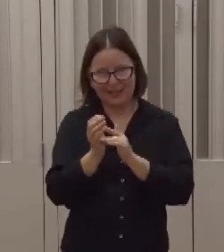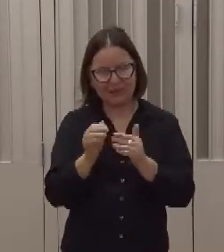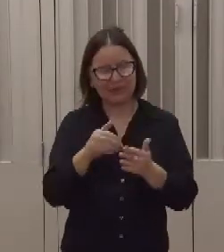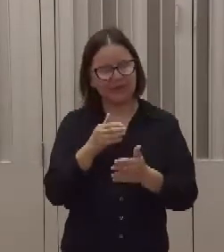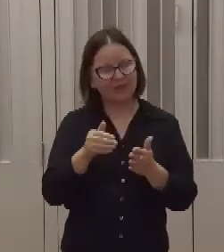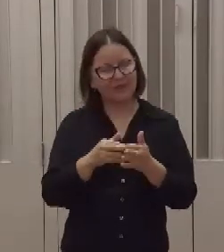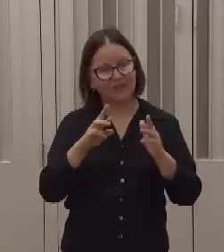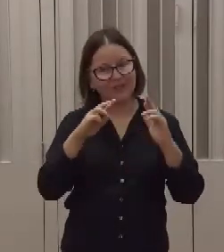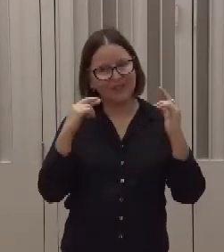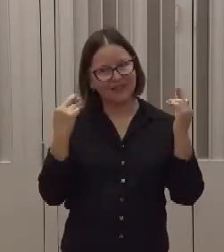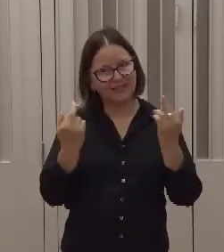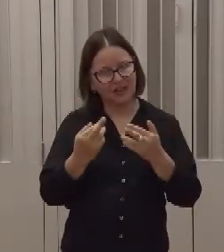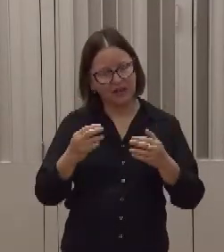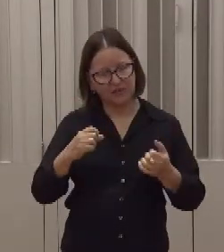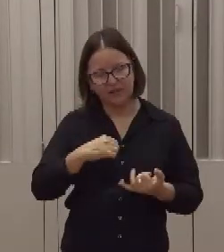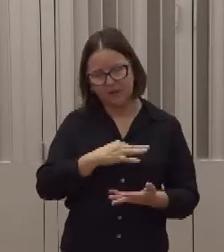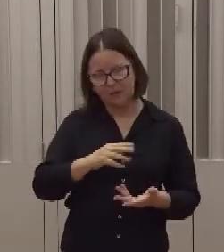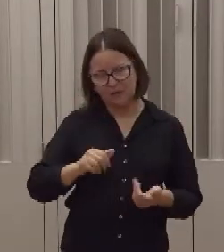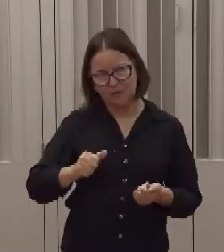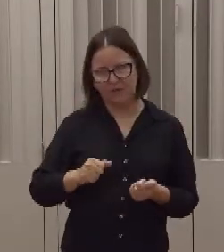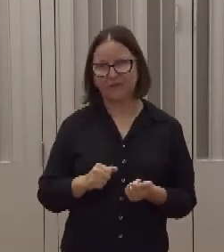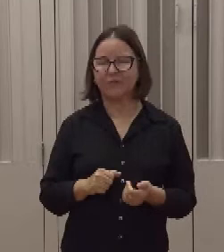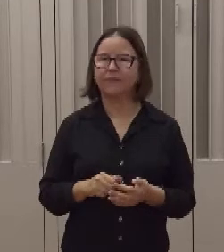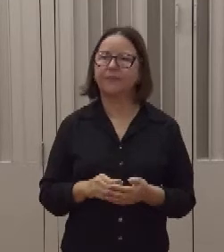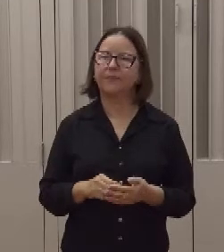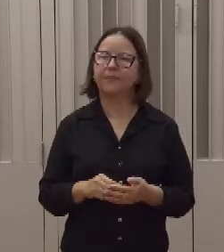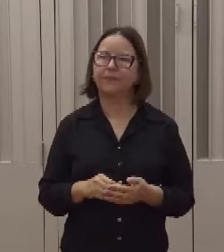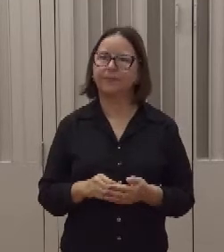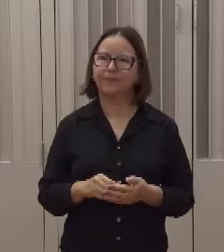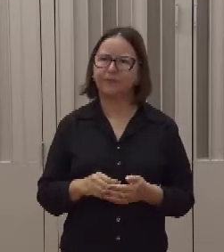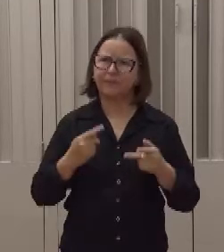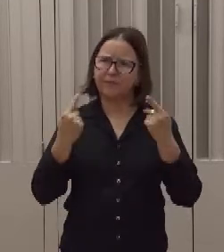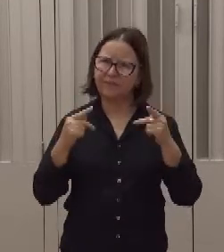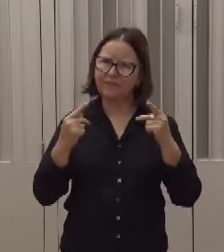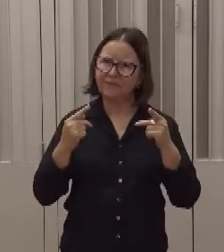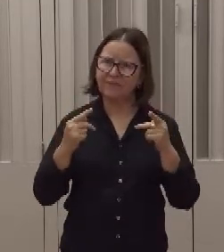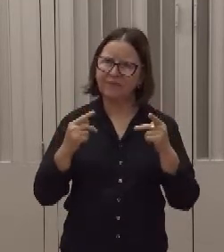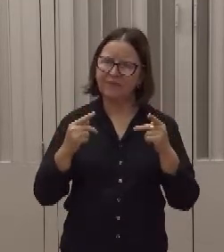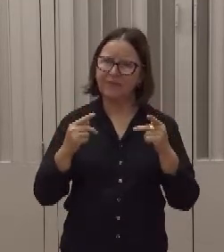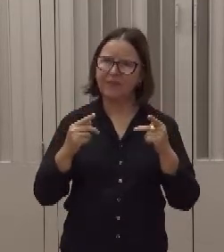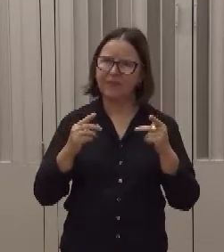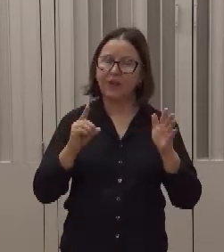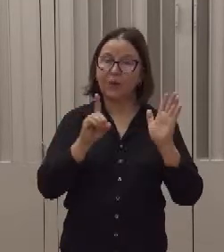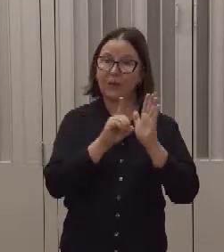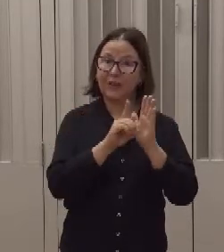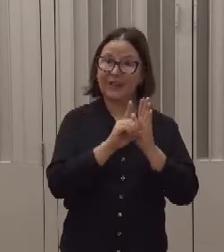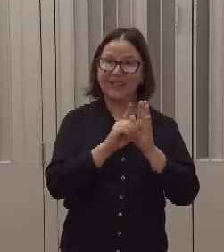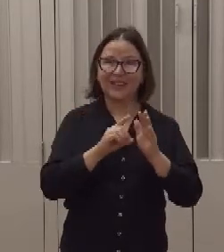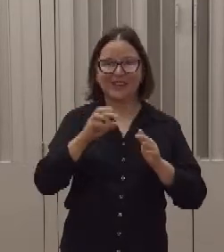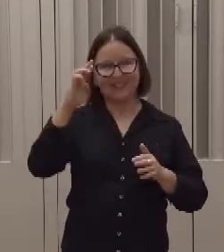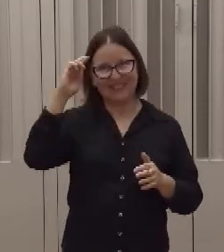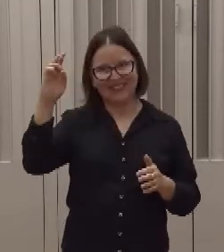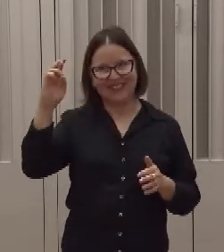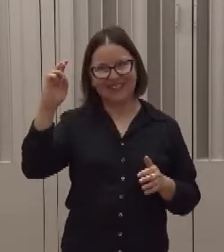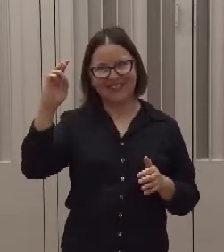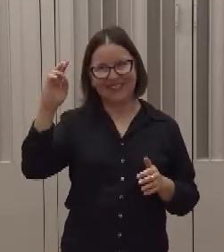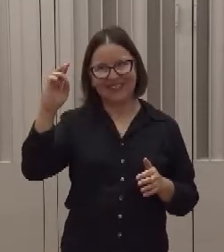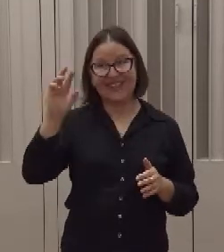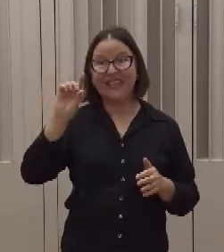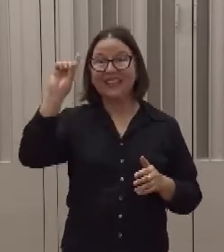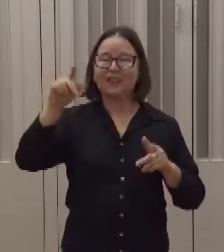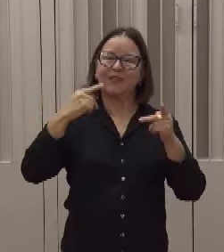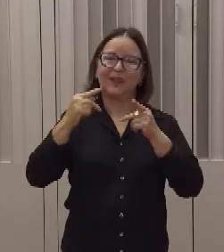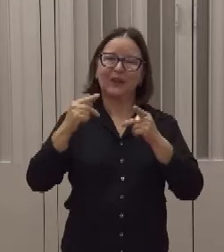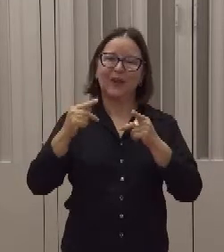Proclamarei o decreto do Senhor. Ele me disse, tu és o meu filho, eu hoje te gerei.